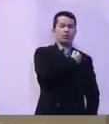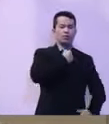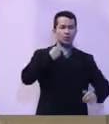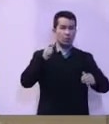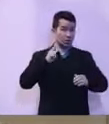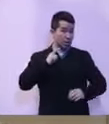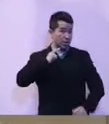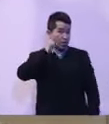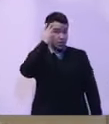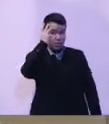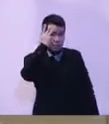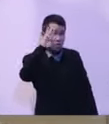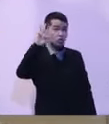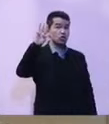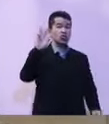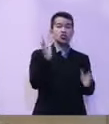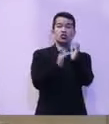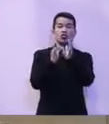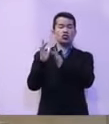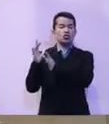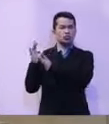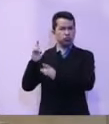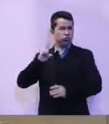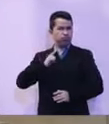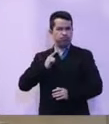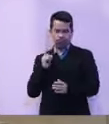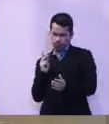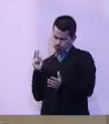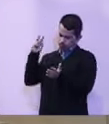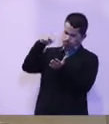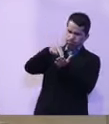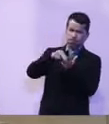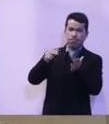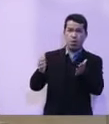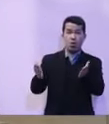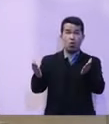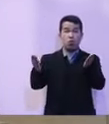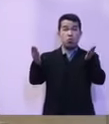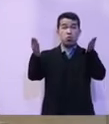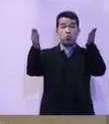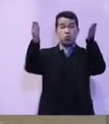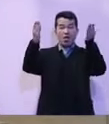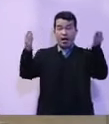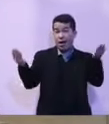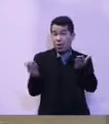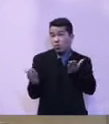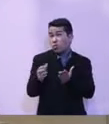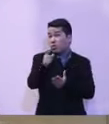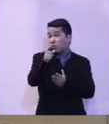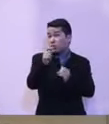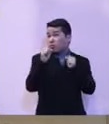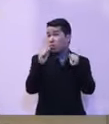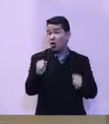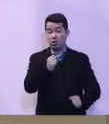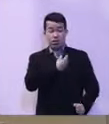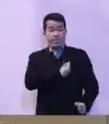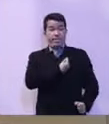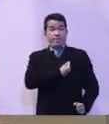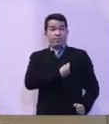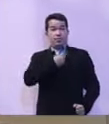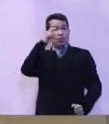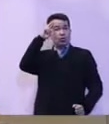para que todo aquele que confiar sua vida nas mãos dele, colocar o seu coração na mão dele, a